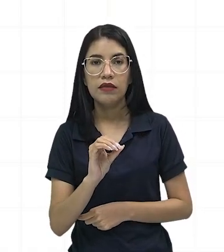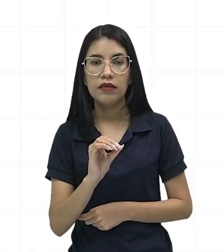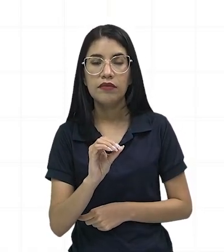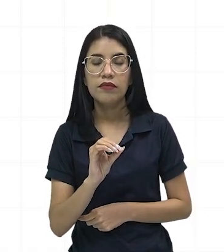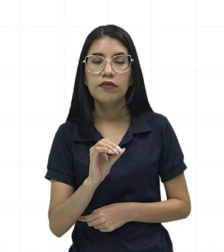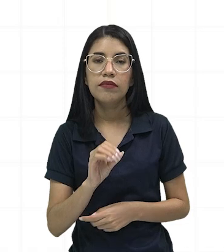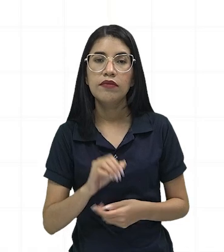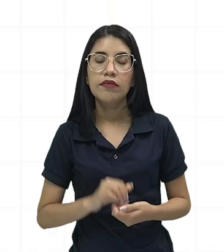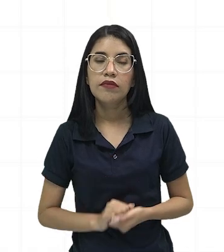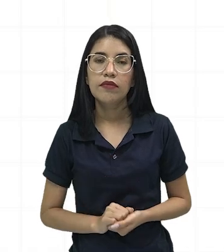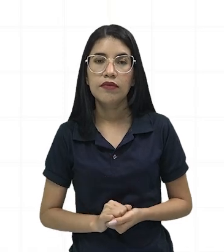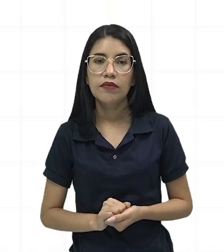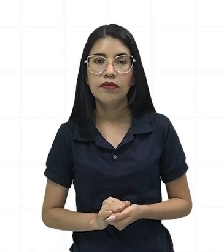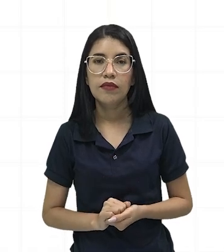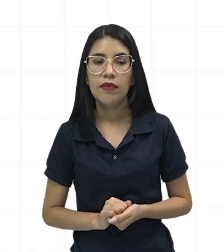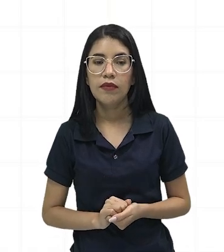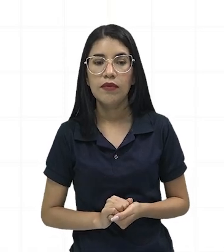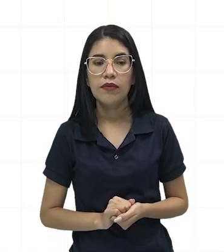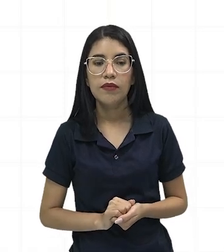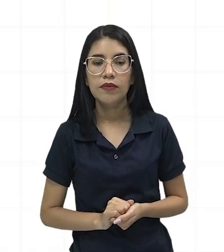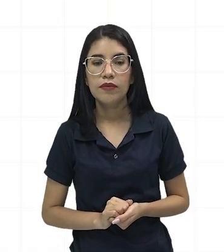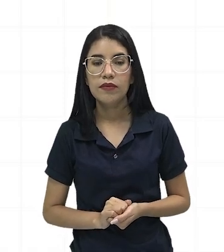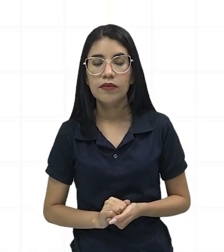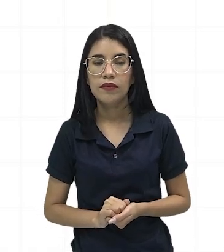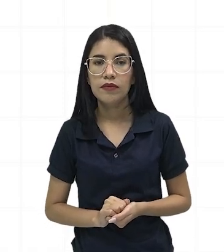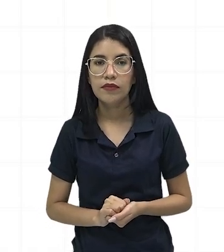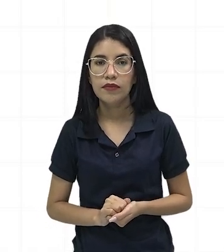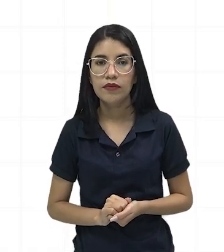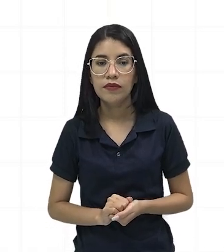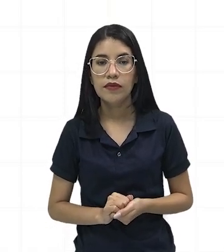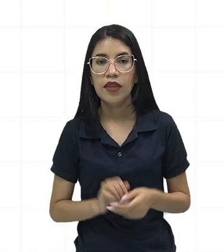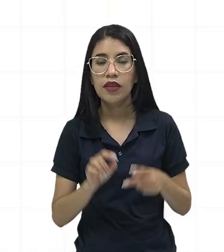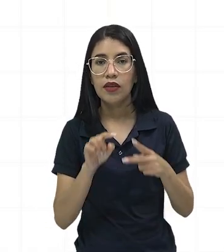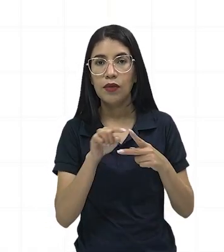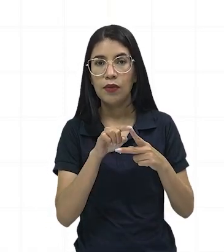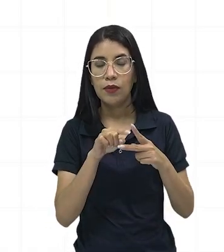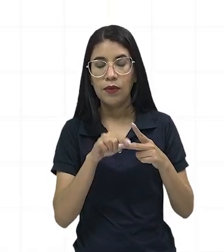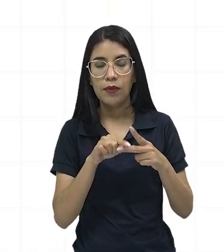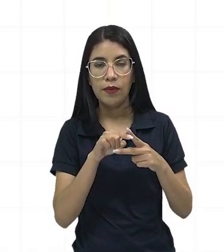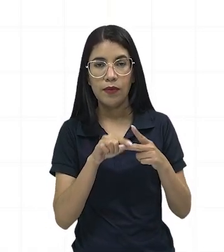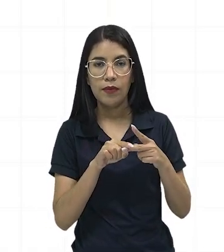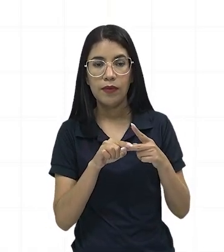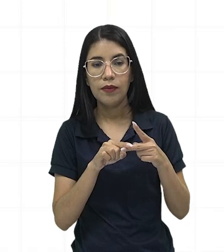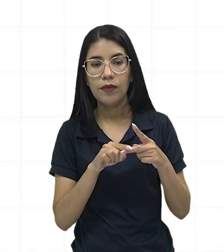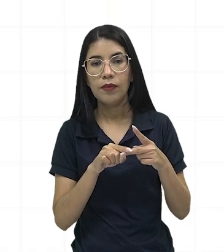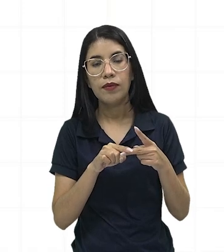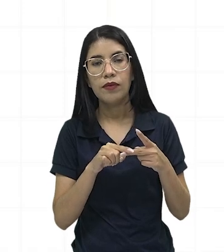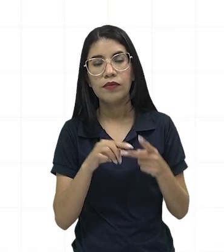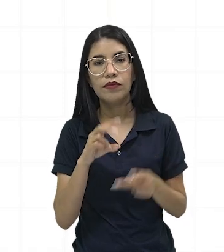né? E, né, a medida do